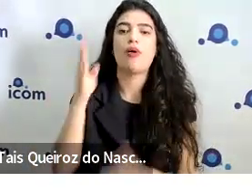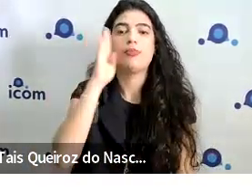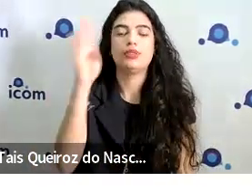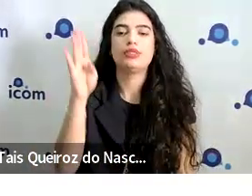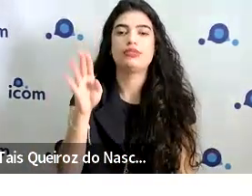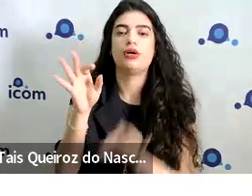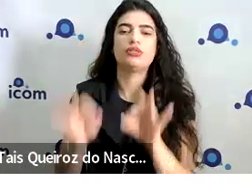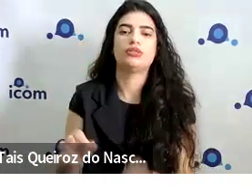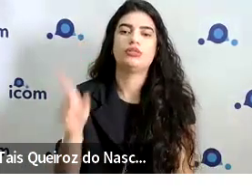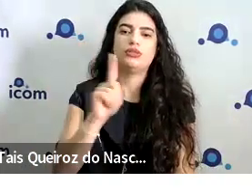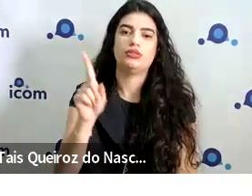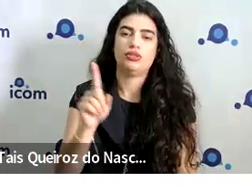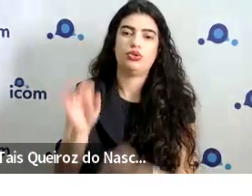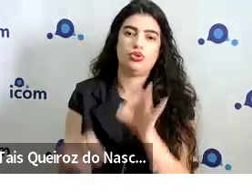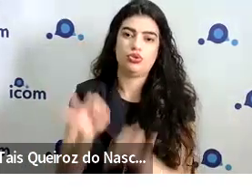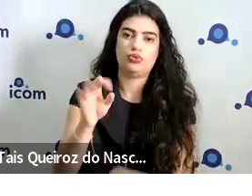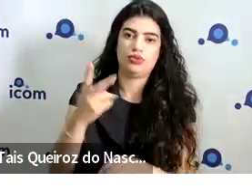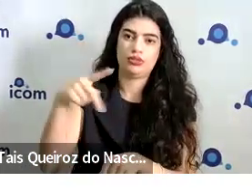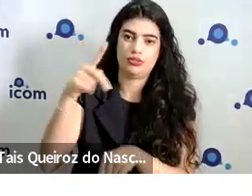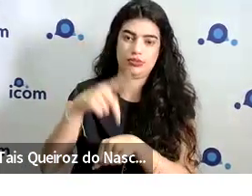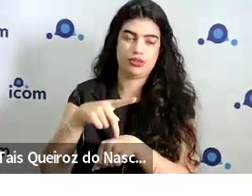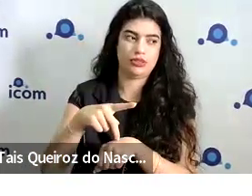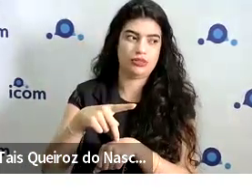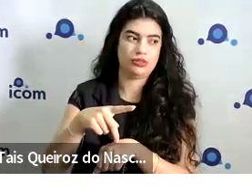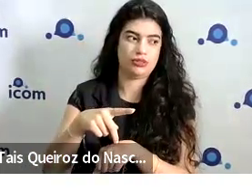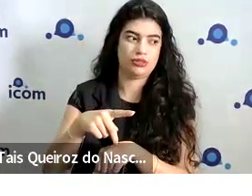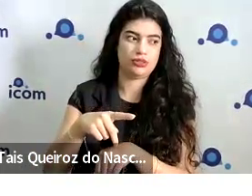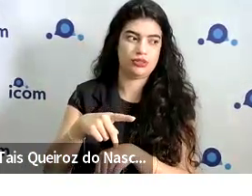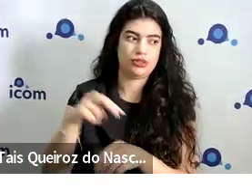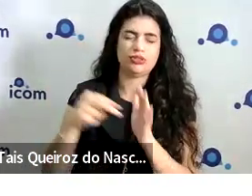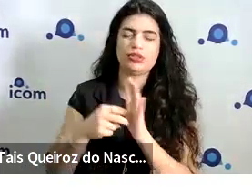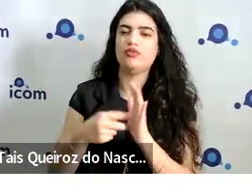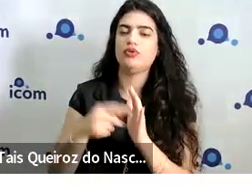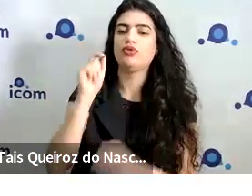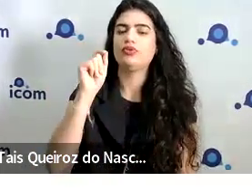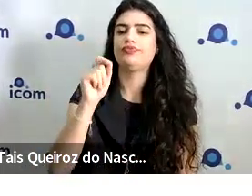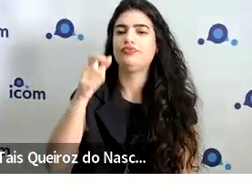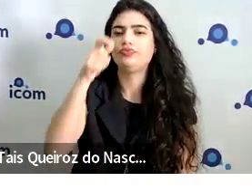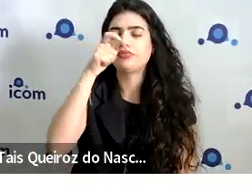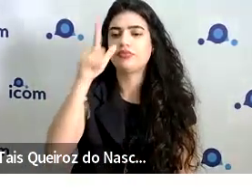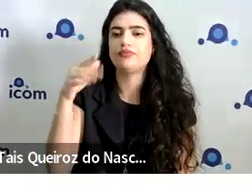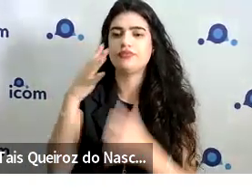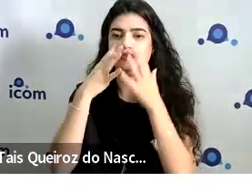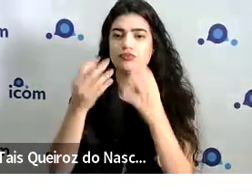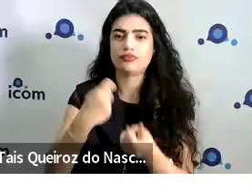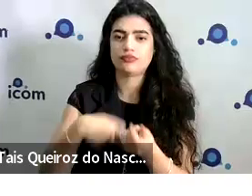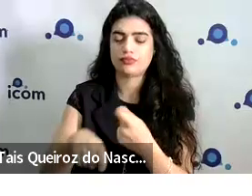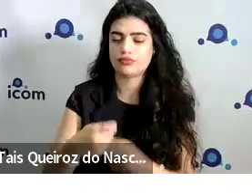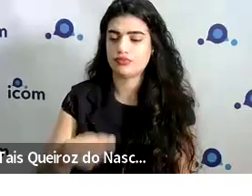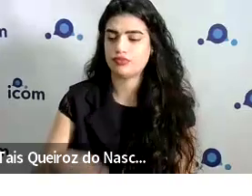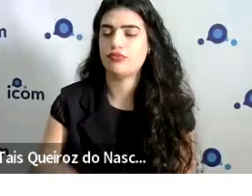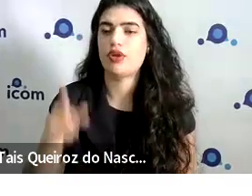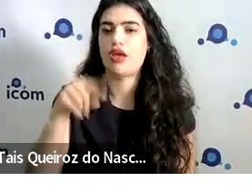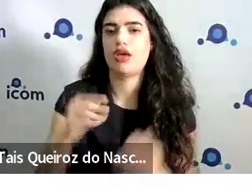incerteza tributária naqueles países. E o que que foi chamado a atenção como sendo o maior ponto de incerteza para os negócios? É